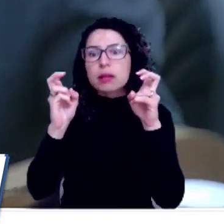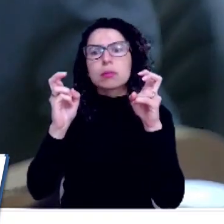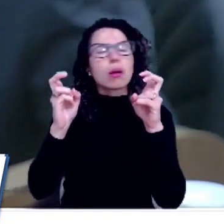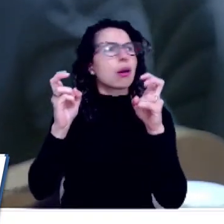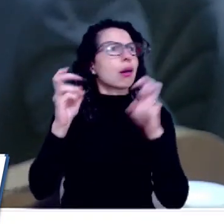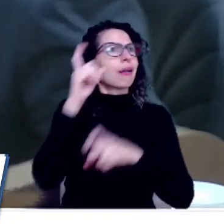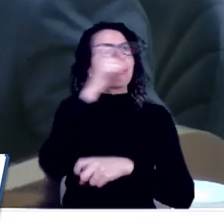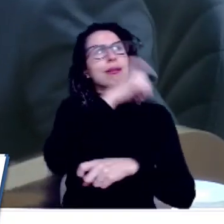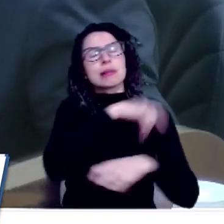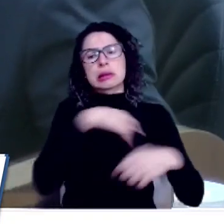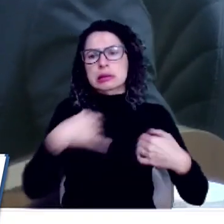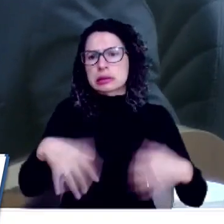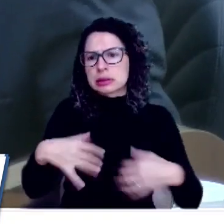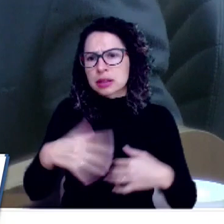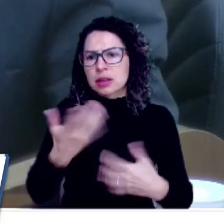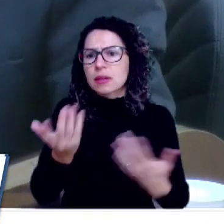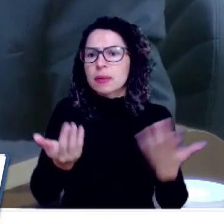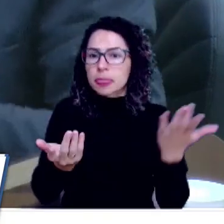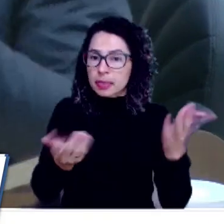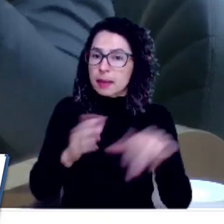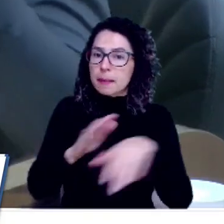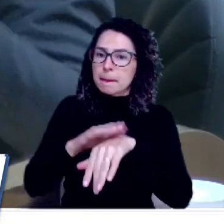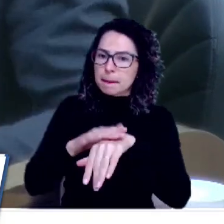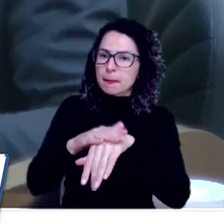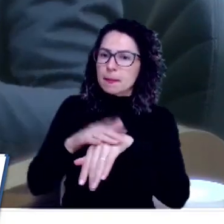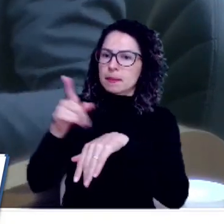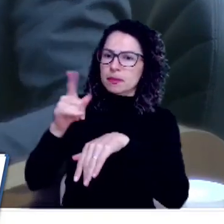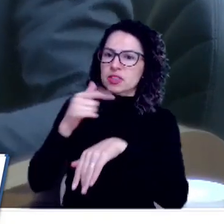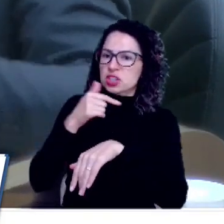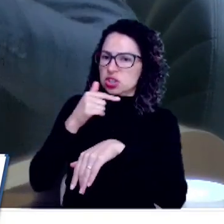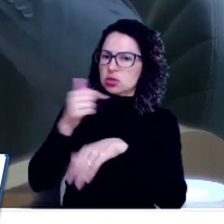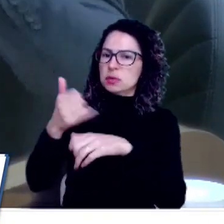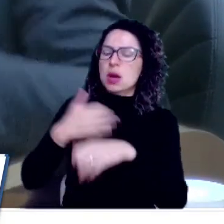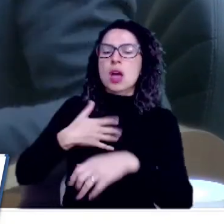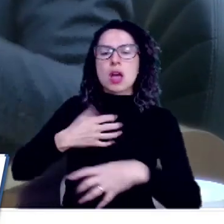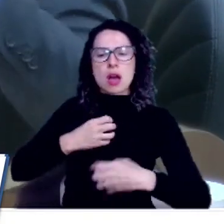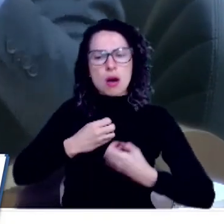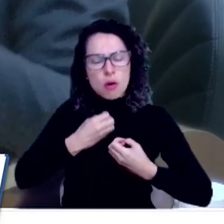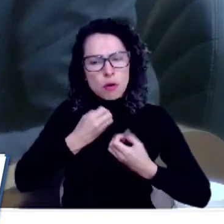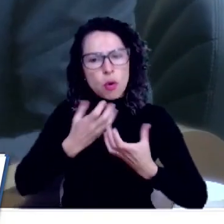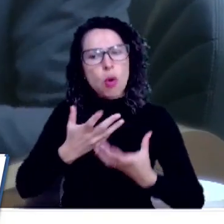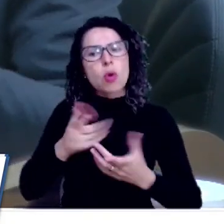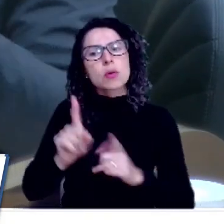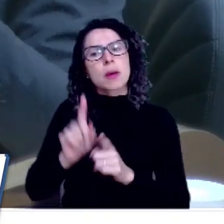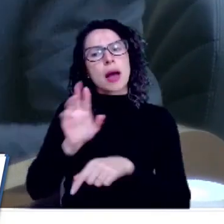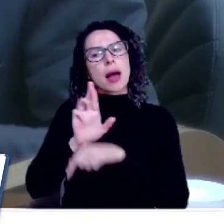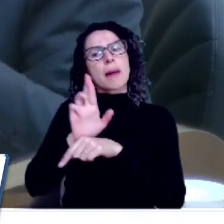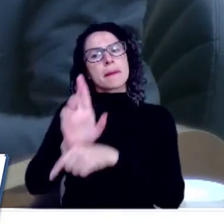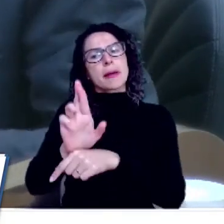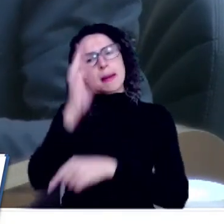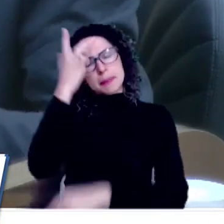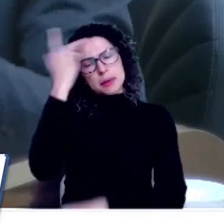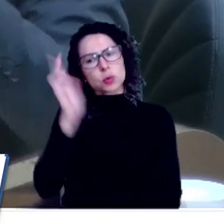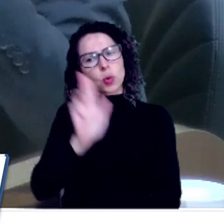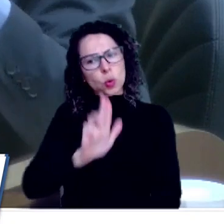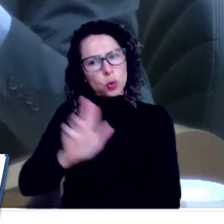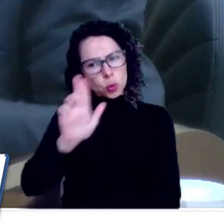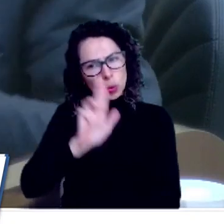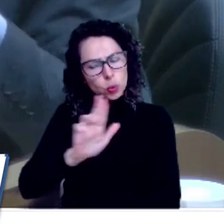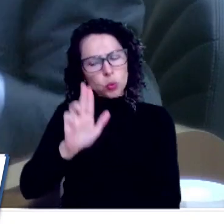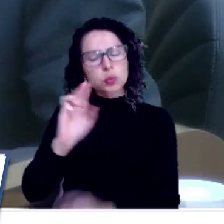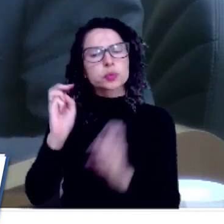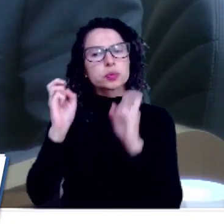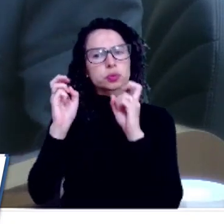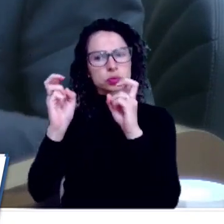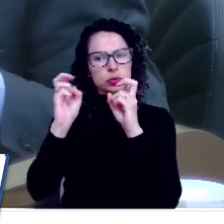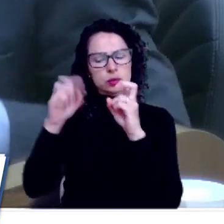Então, aproveitando esse momento, eu levanto a minha voz em nome dos usuários dos ônibus da cidade